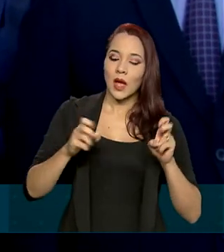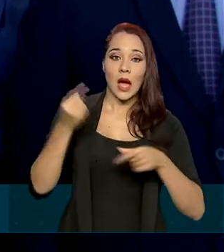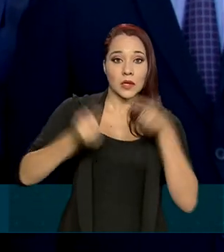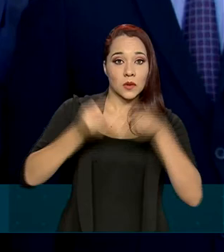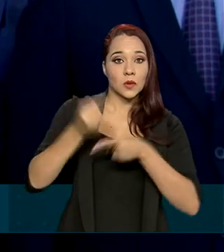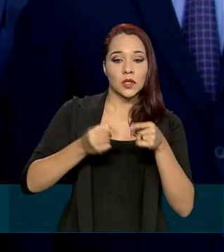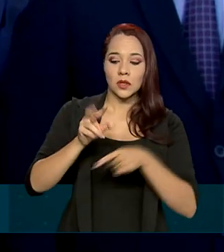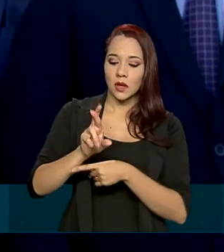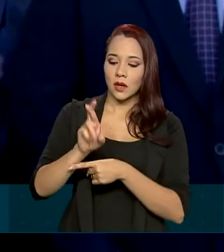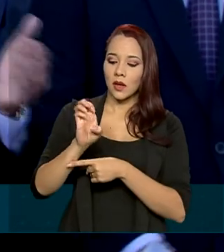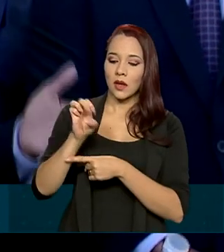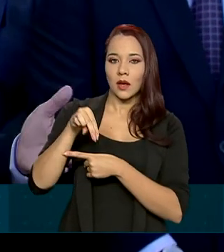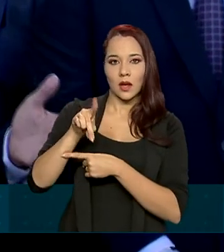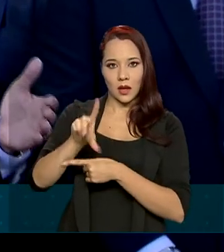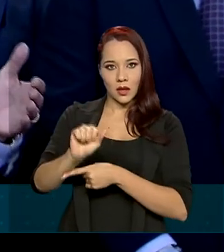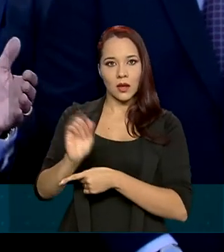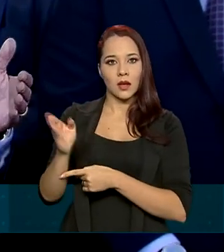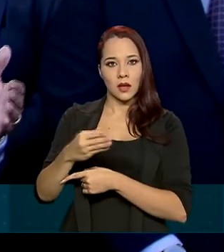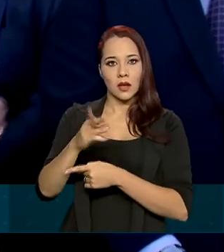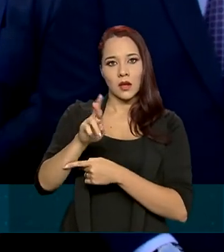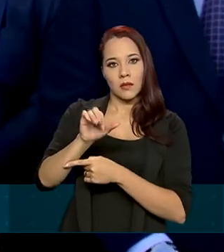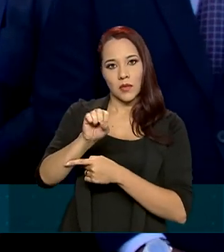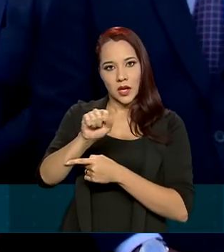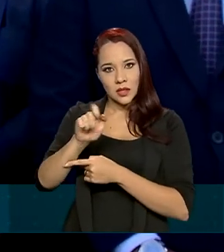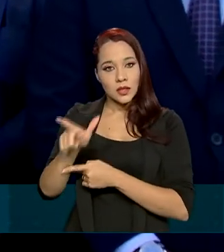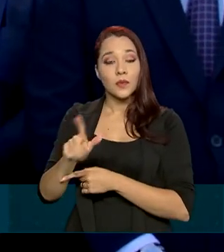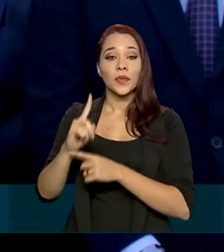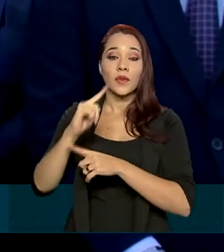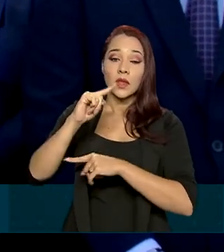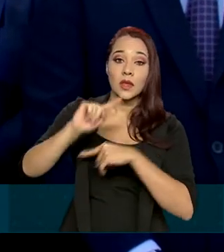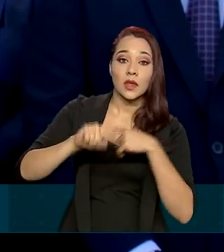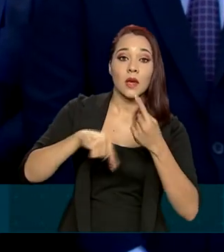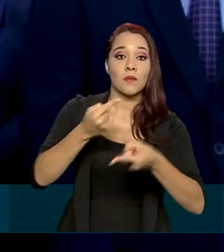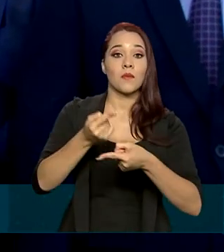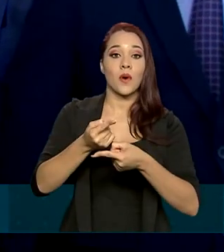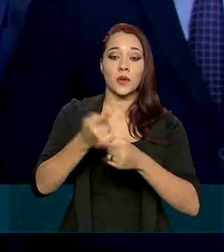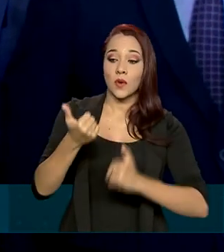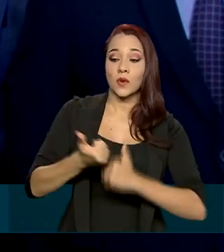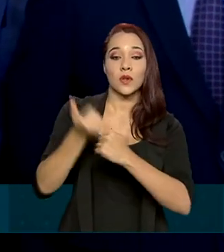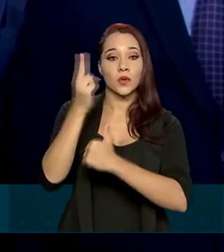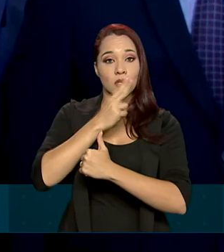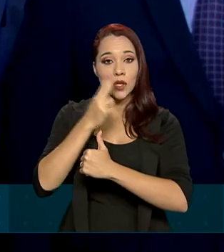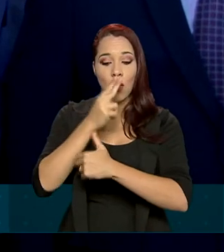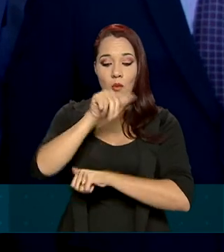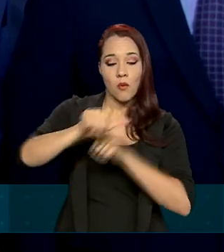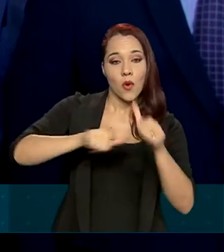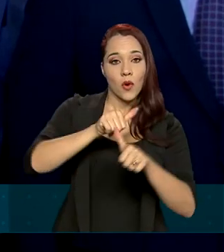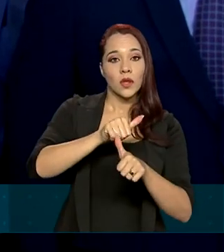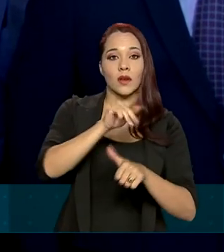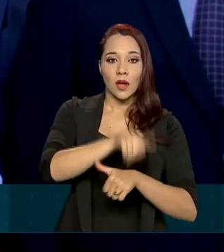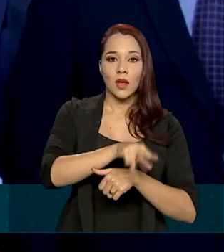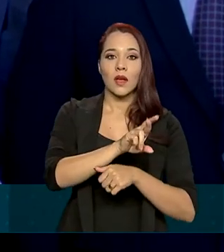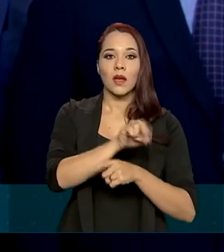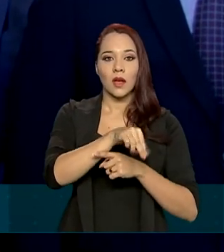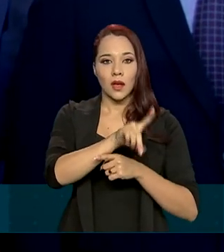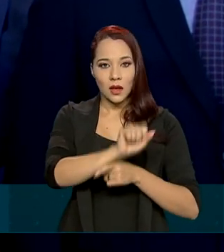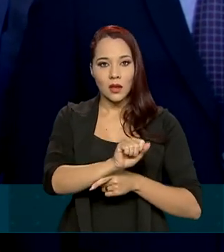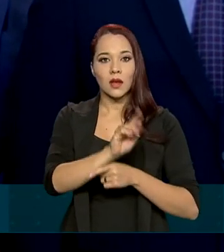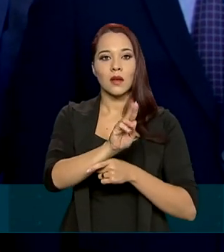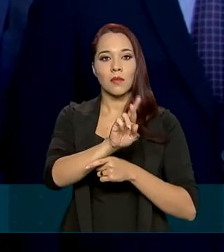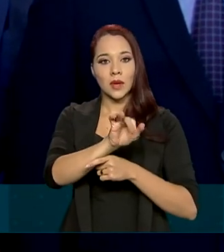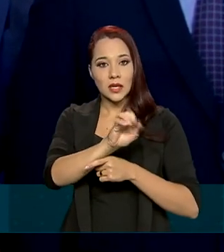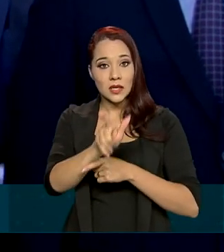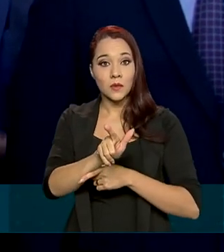Renda Brasil, que vem após o auxílio emergencial, vai vir o Renda Brasil para que a gente possa apresentar o